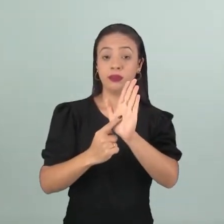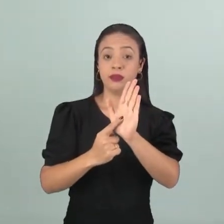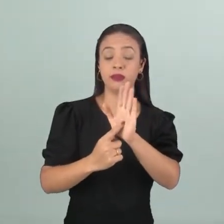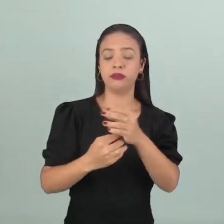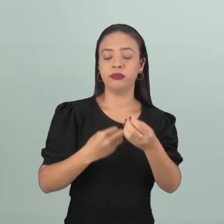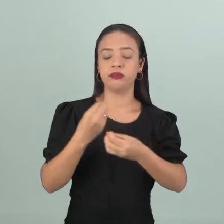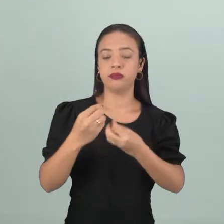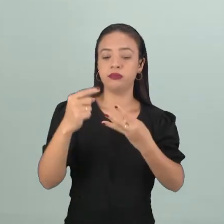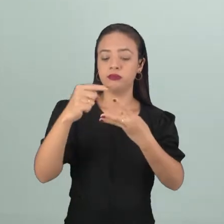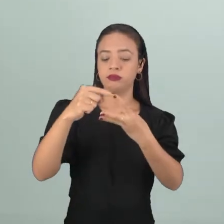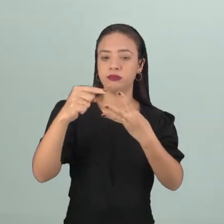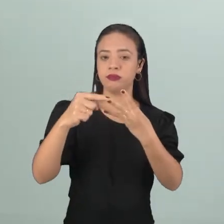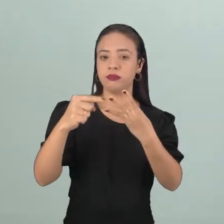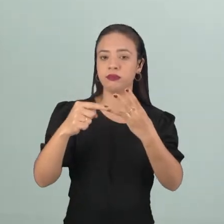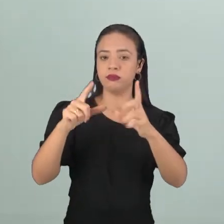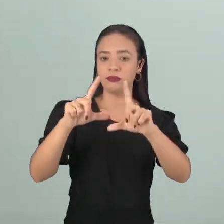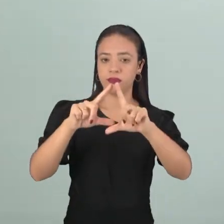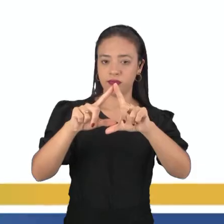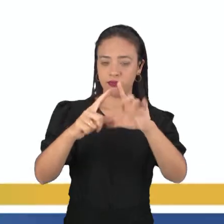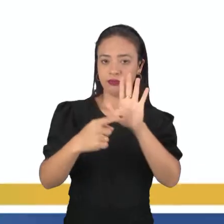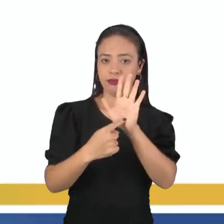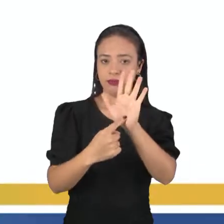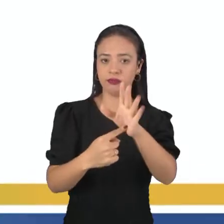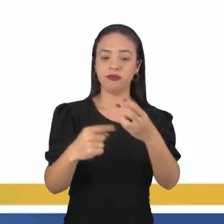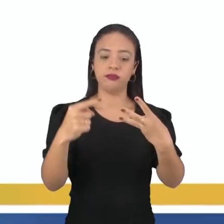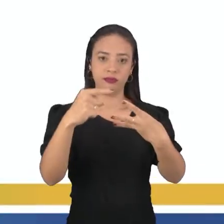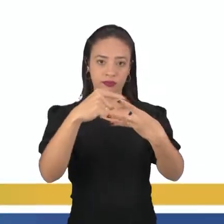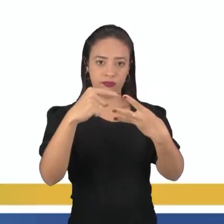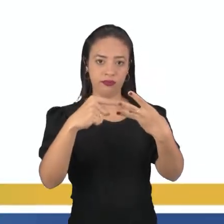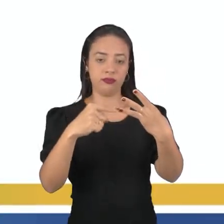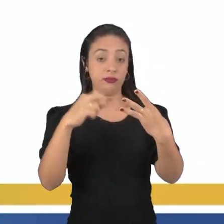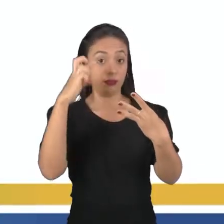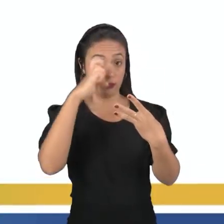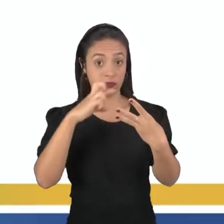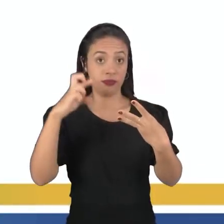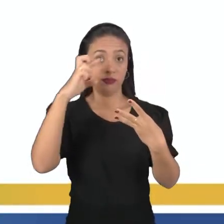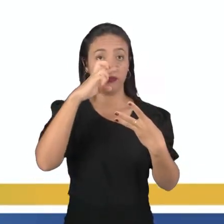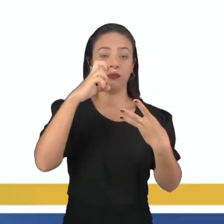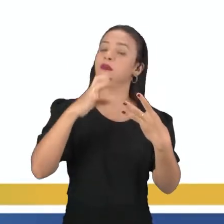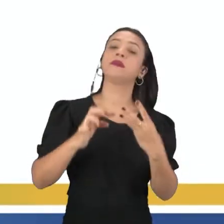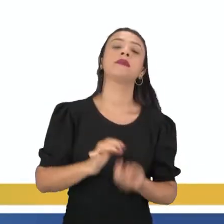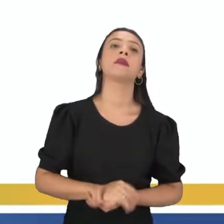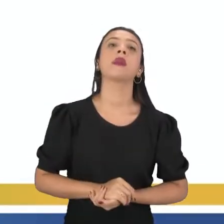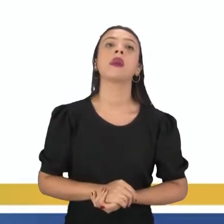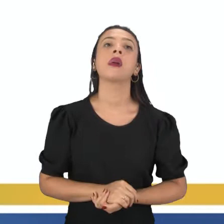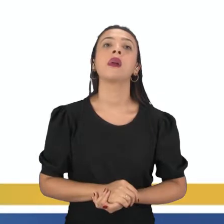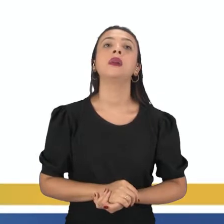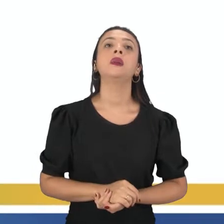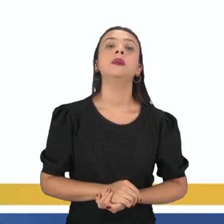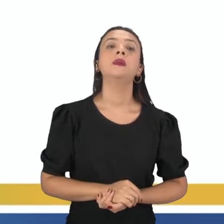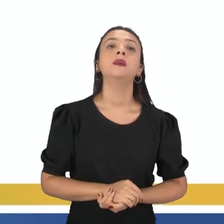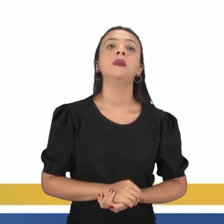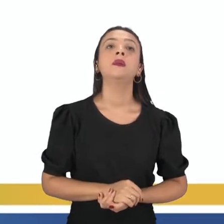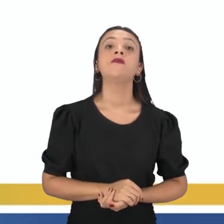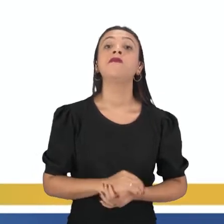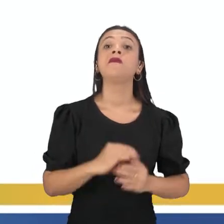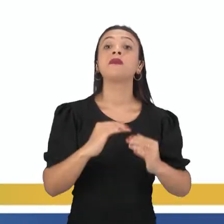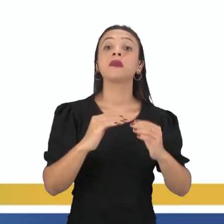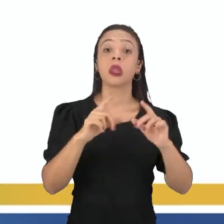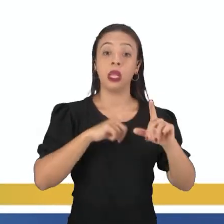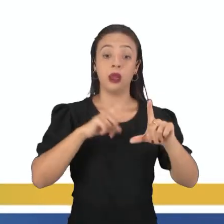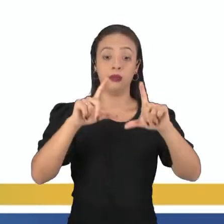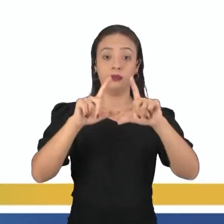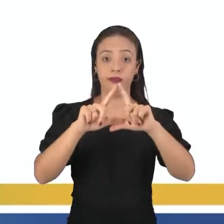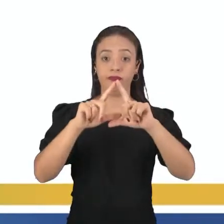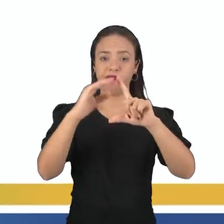três estados nessa pirâmide que eu trouxe para a gente analisar. Observem aí. Acima de toda essa pirâmide, logicamente, a